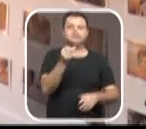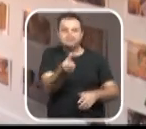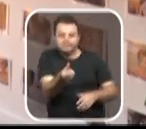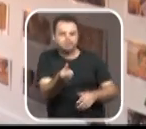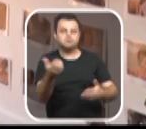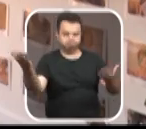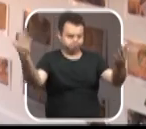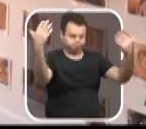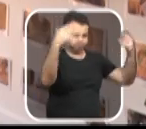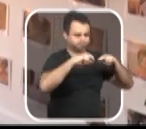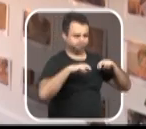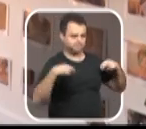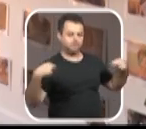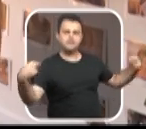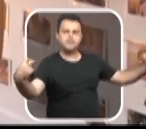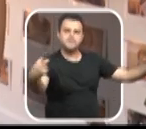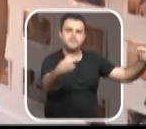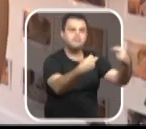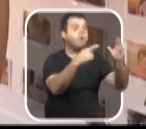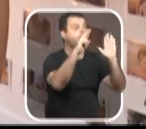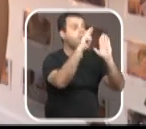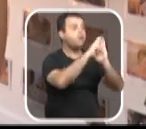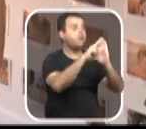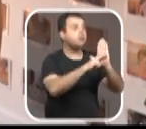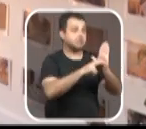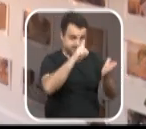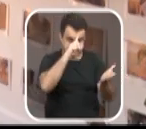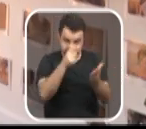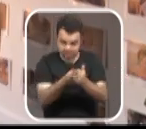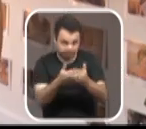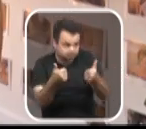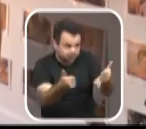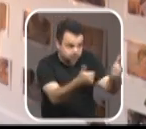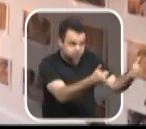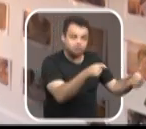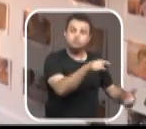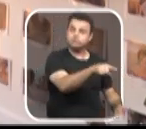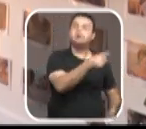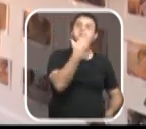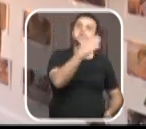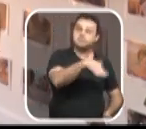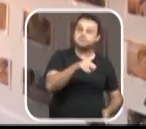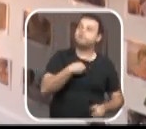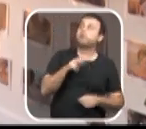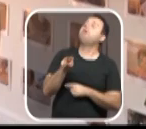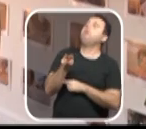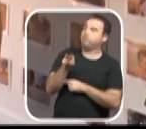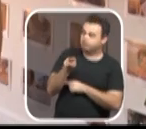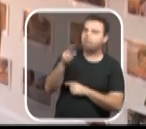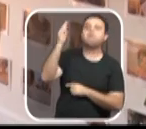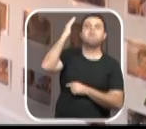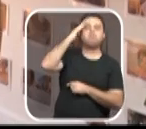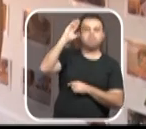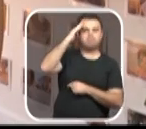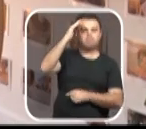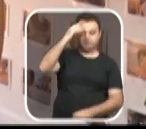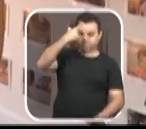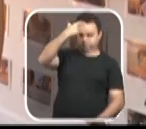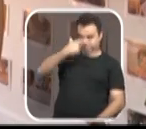participar da confecção das regras da escola, essa criança já está entendendo que ela faz